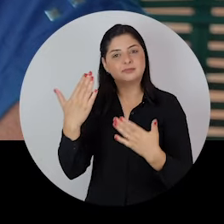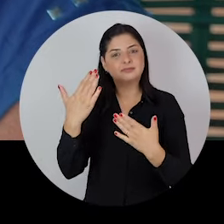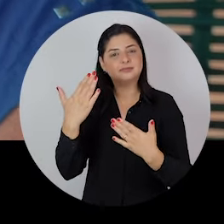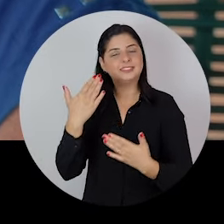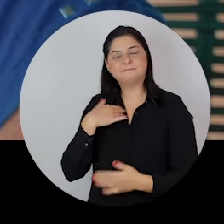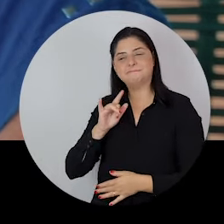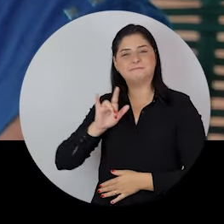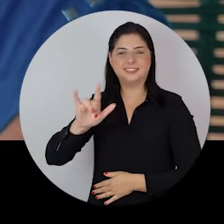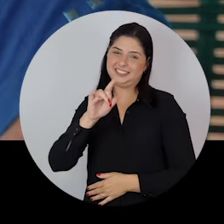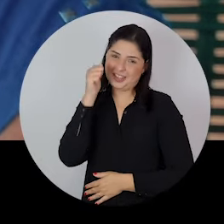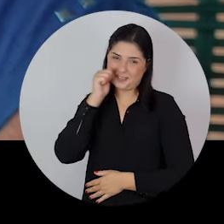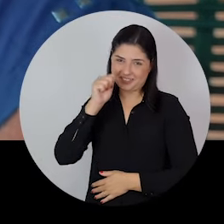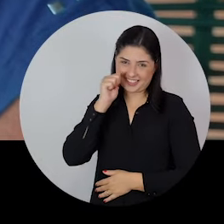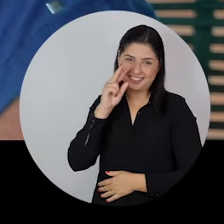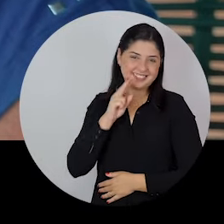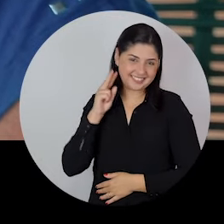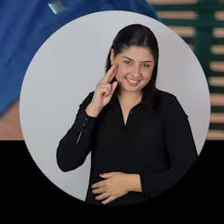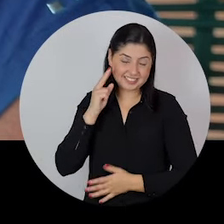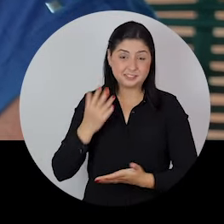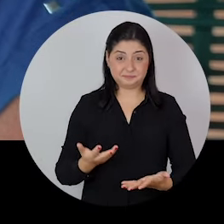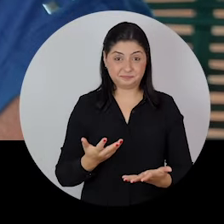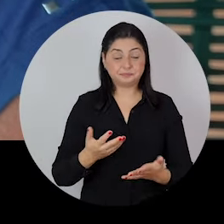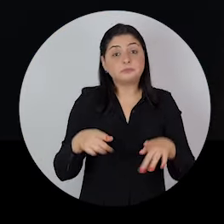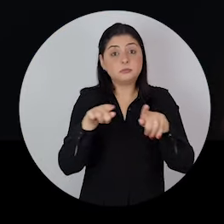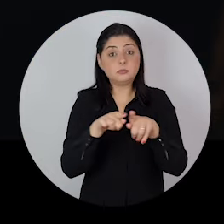grata por isso então nós já apaixonamos